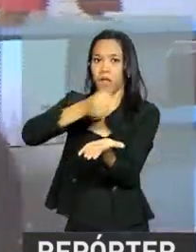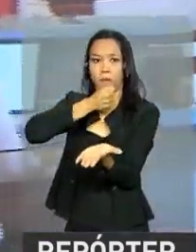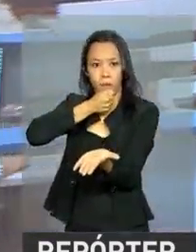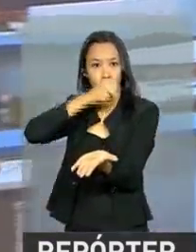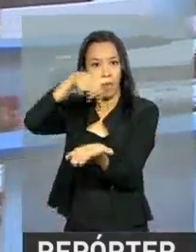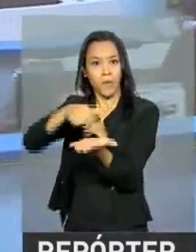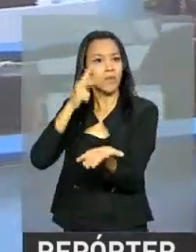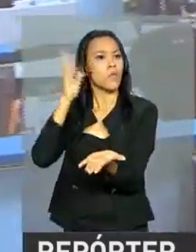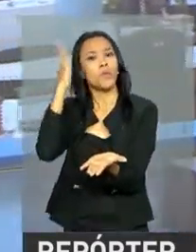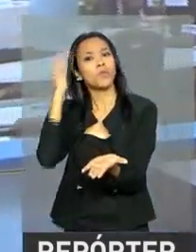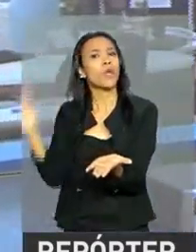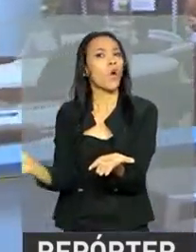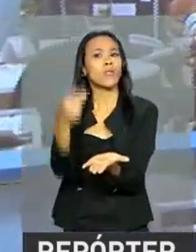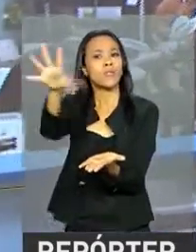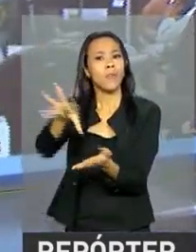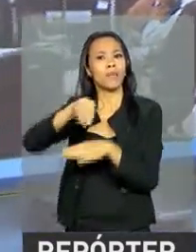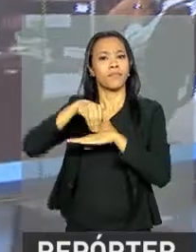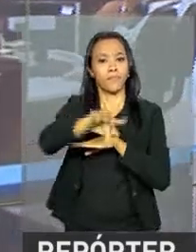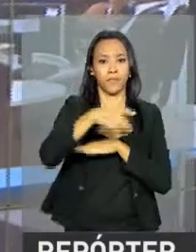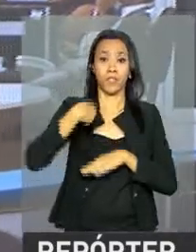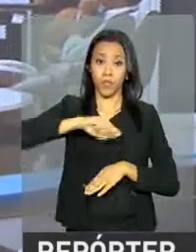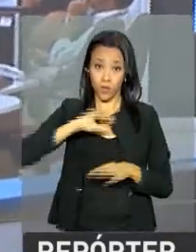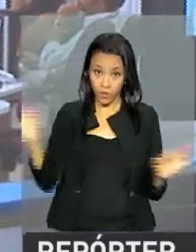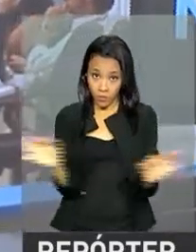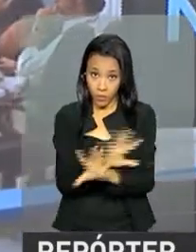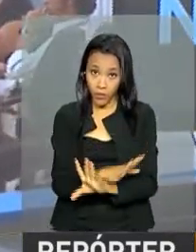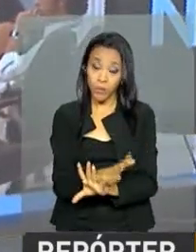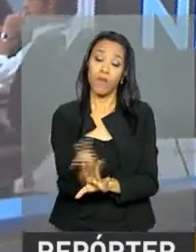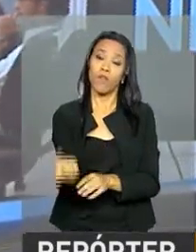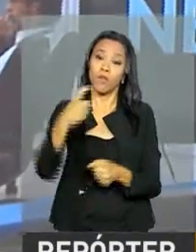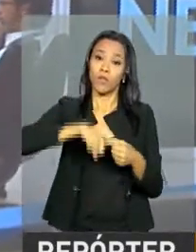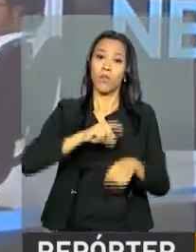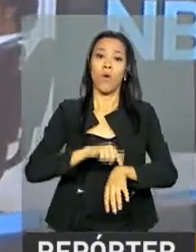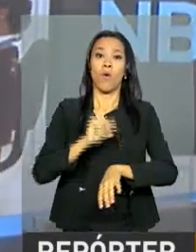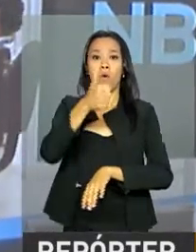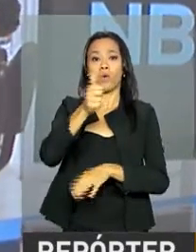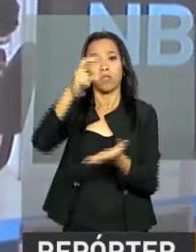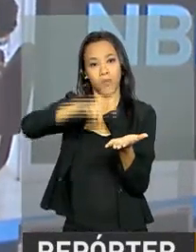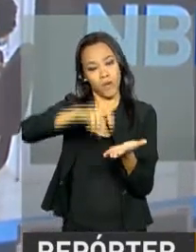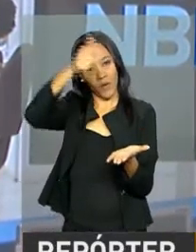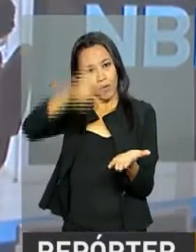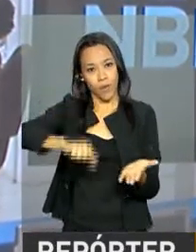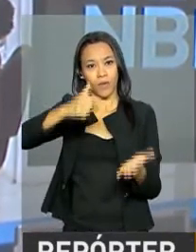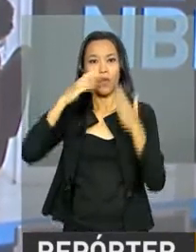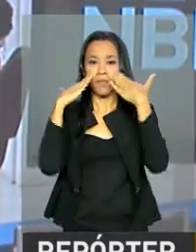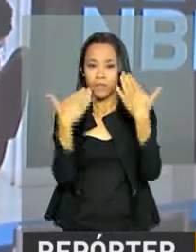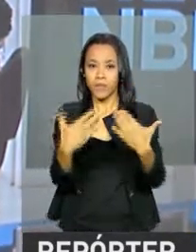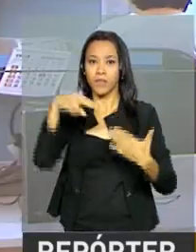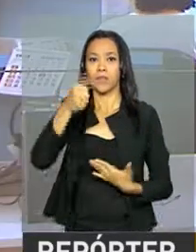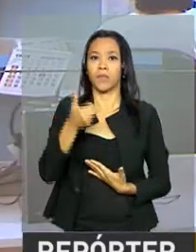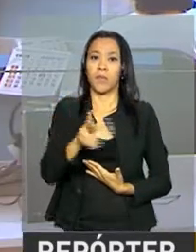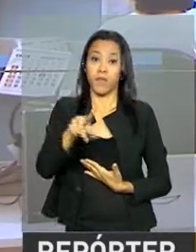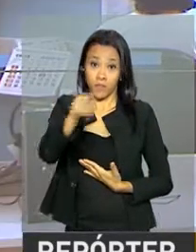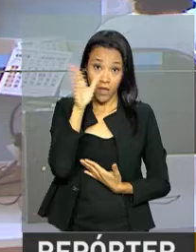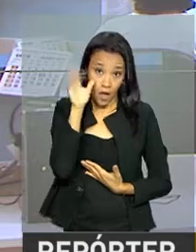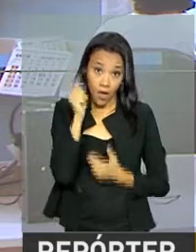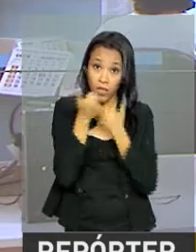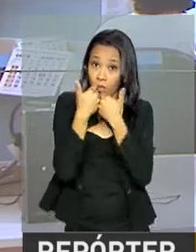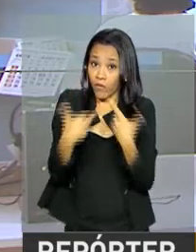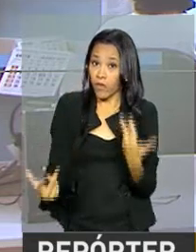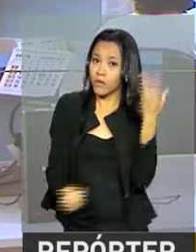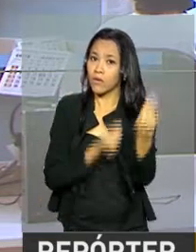movimentação por lá e nós ficamos por aqui voltamos às 11 da manhã na próxima edição do repórter nbr acompanhe as novidades